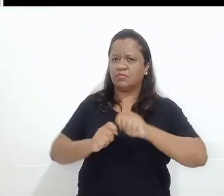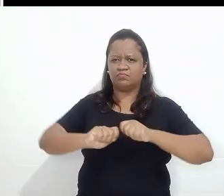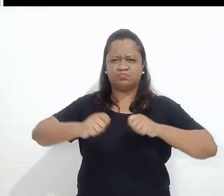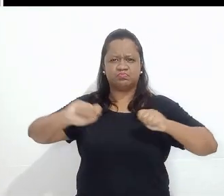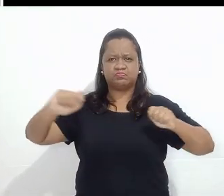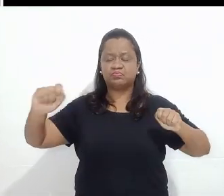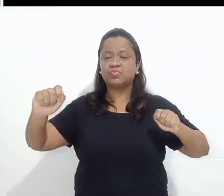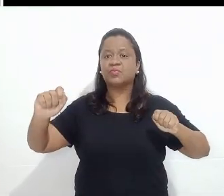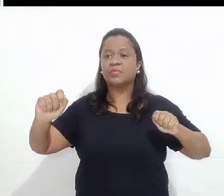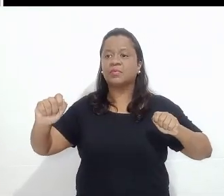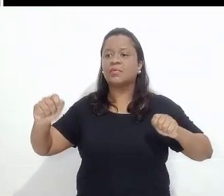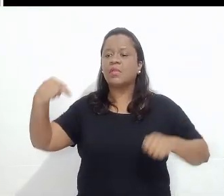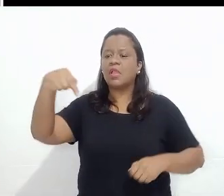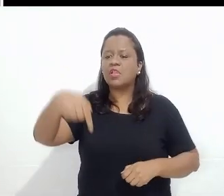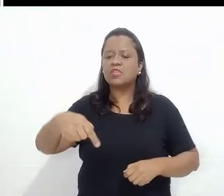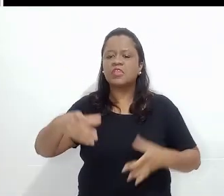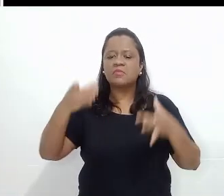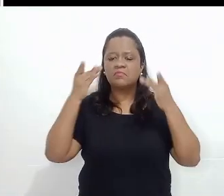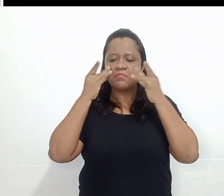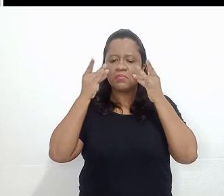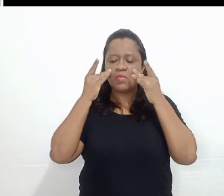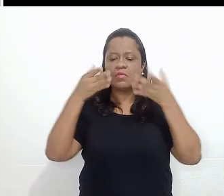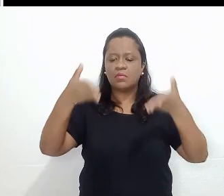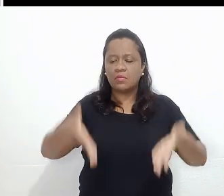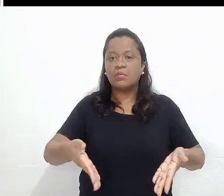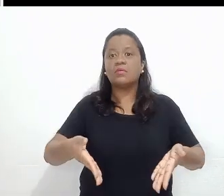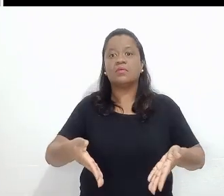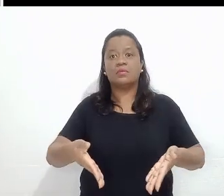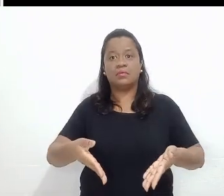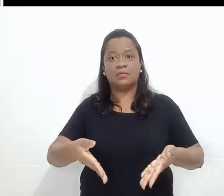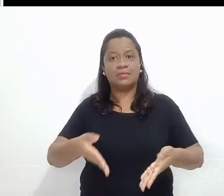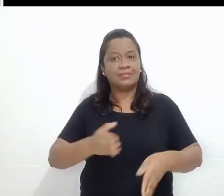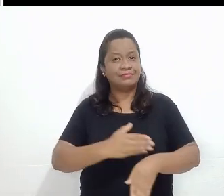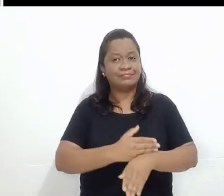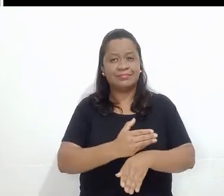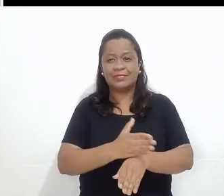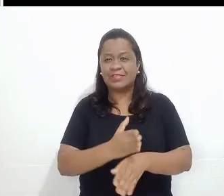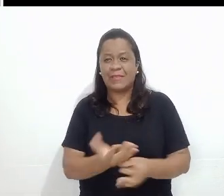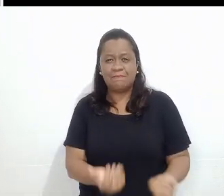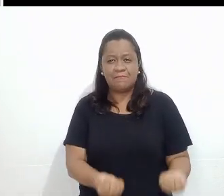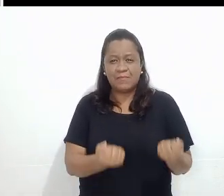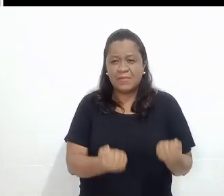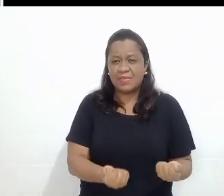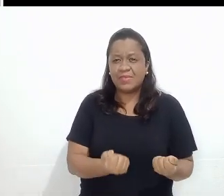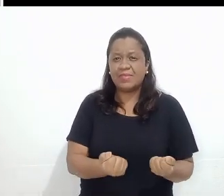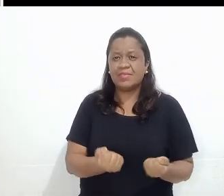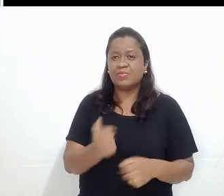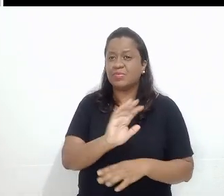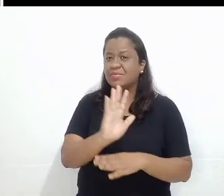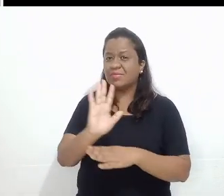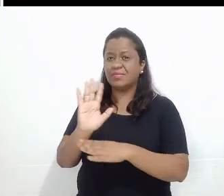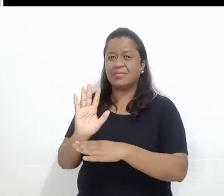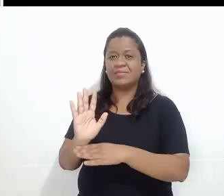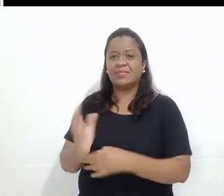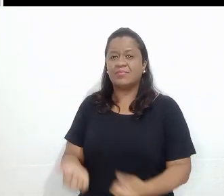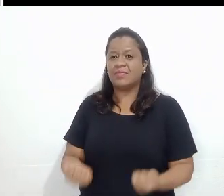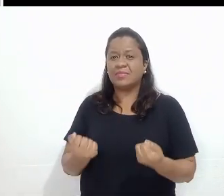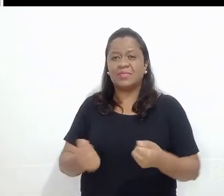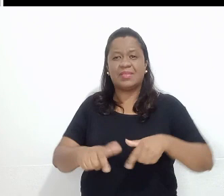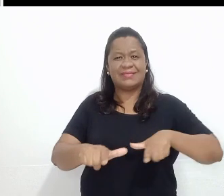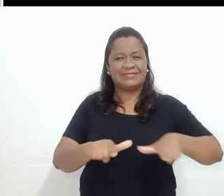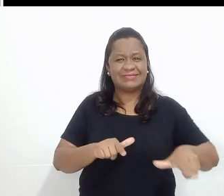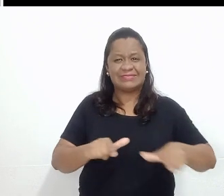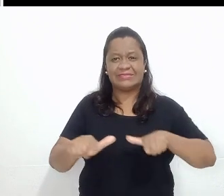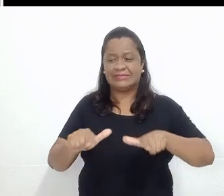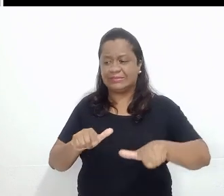tempo inteiro com a gente, carregam um peso pra caramba, porque no cinema tudo é muito pesado, tudo dá trabalho de